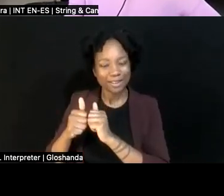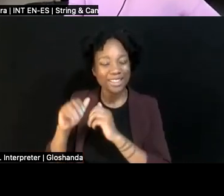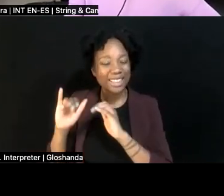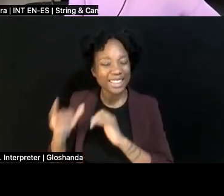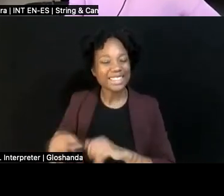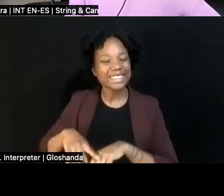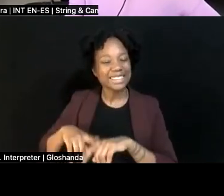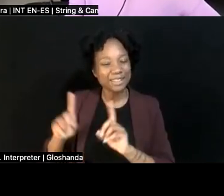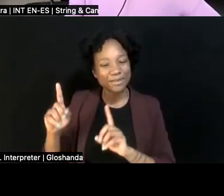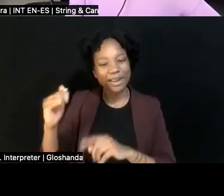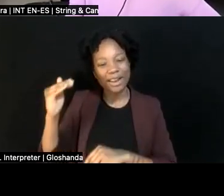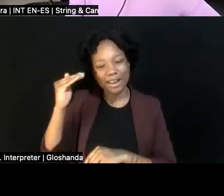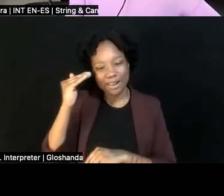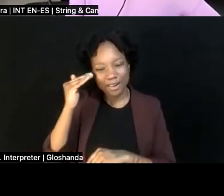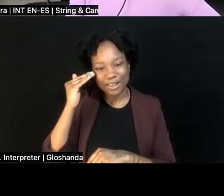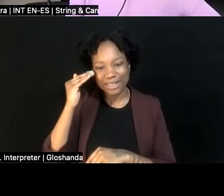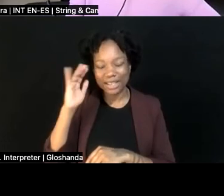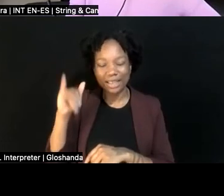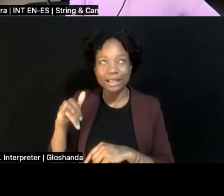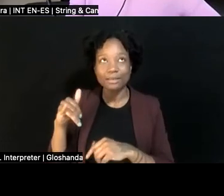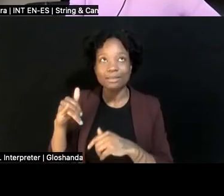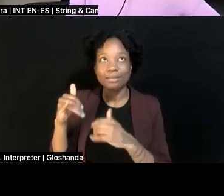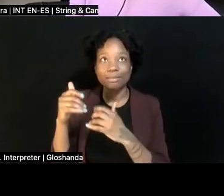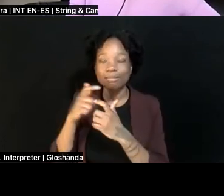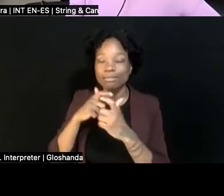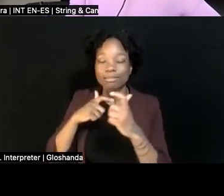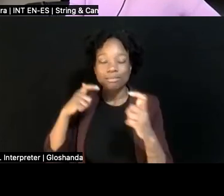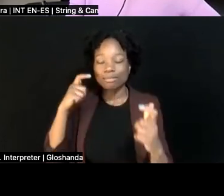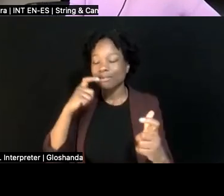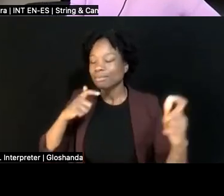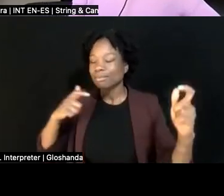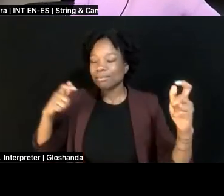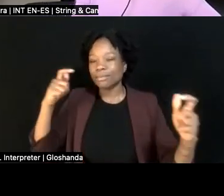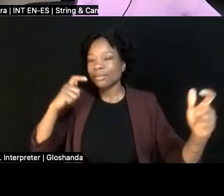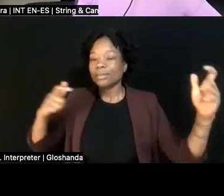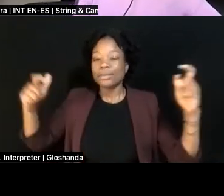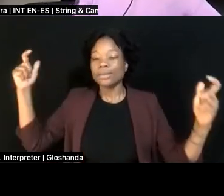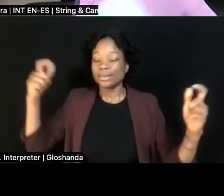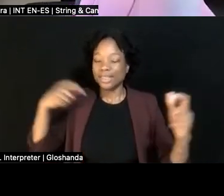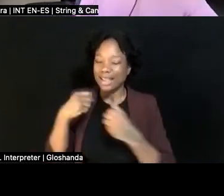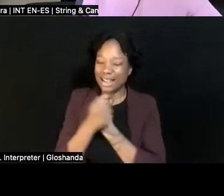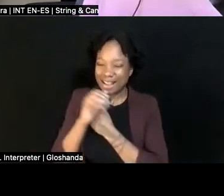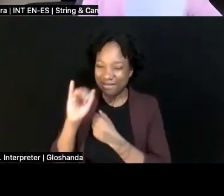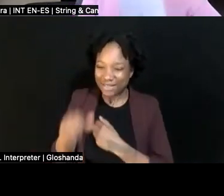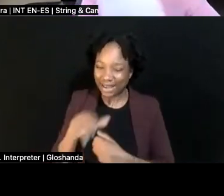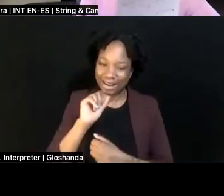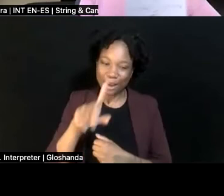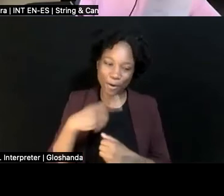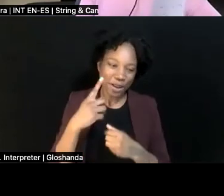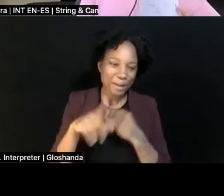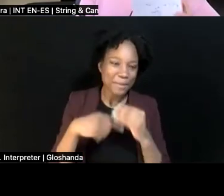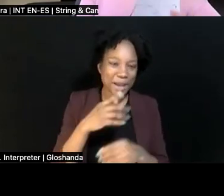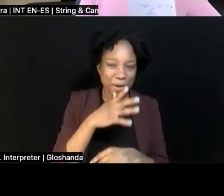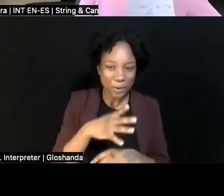conhecimento muito vasto. E isso me encanta muito, não somente de las mulheres, como falei, mas como toda